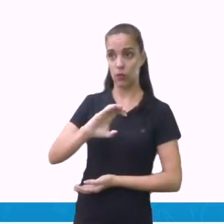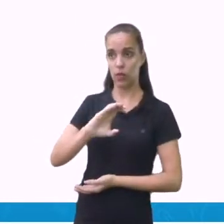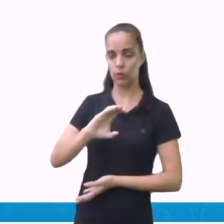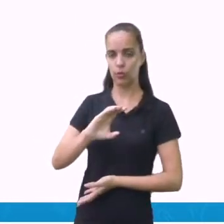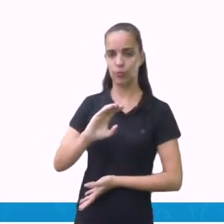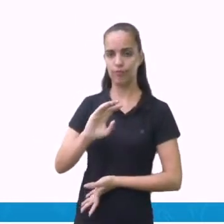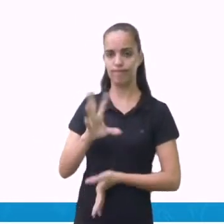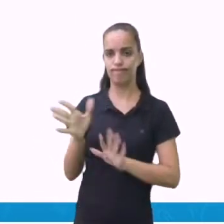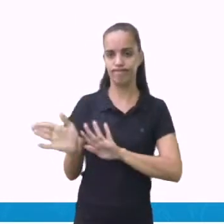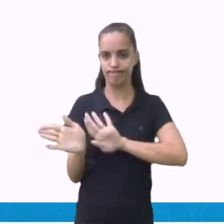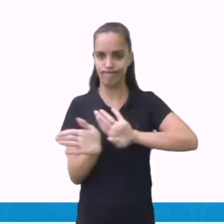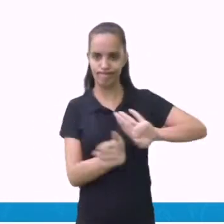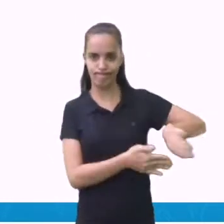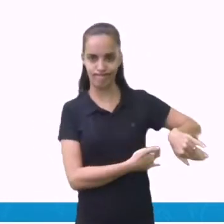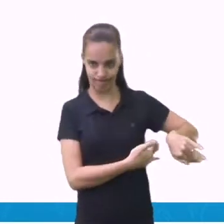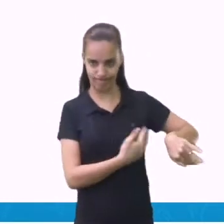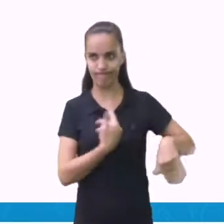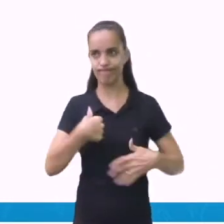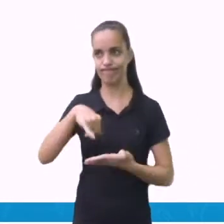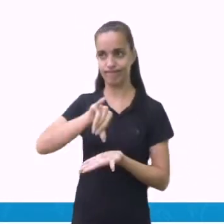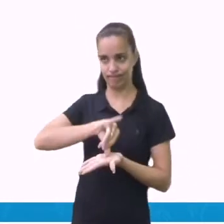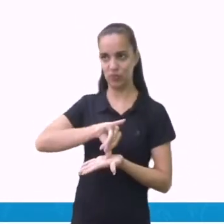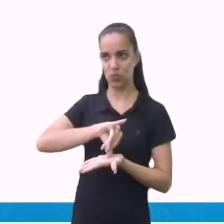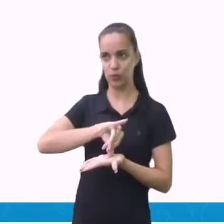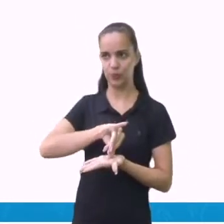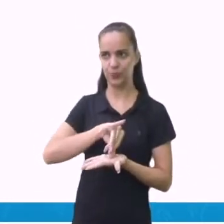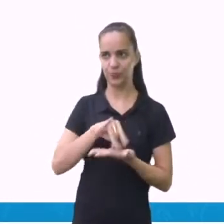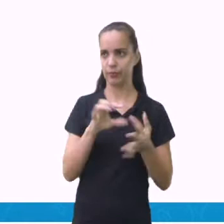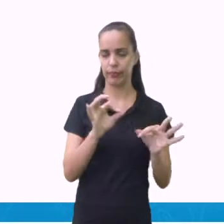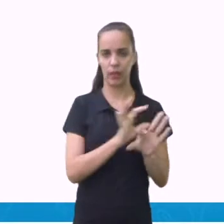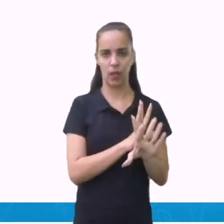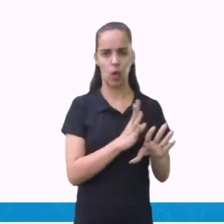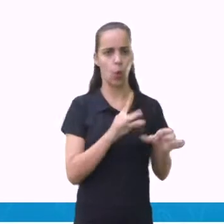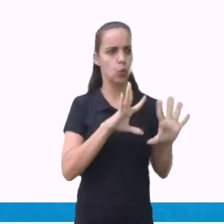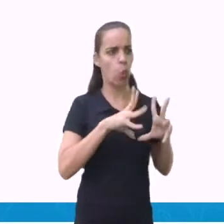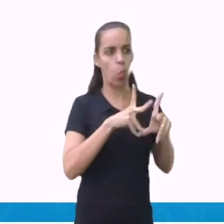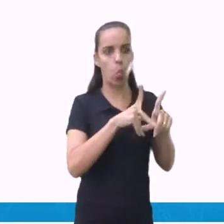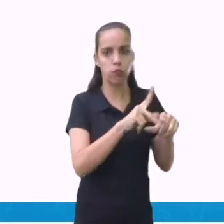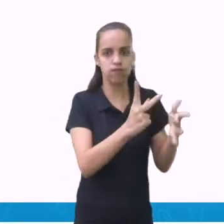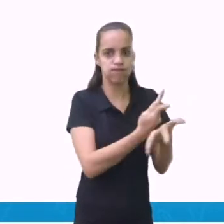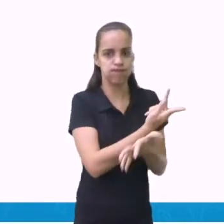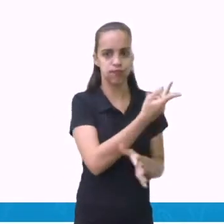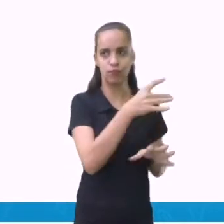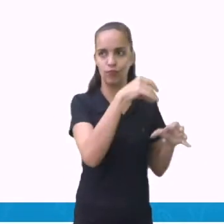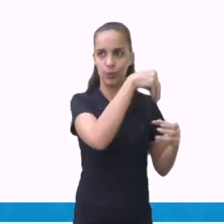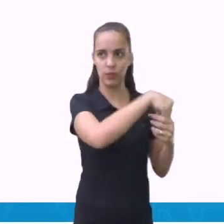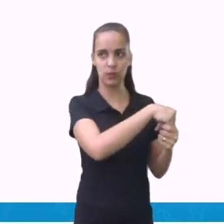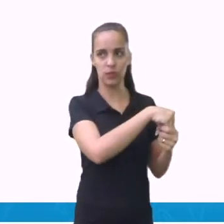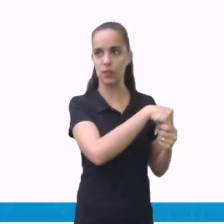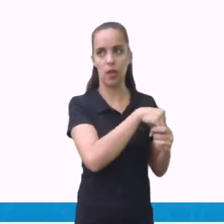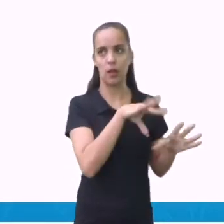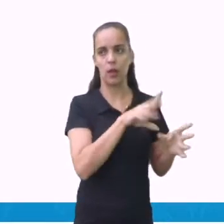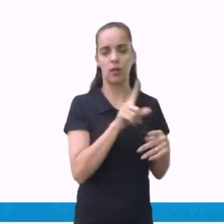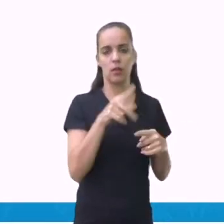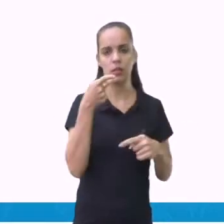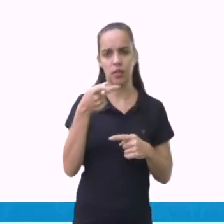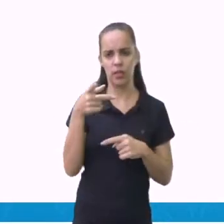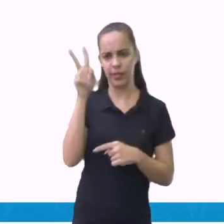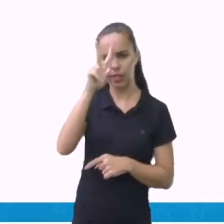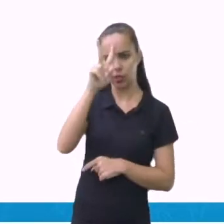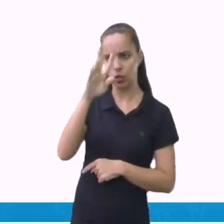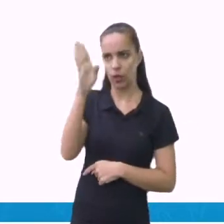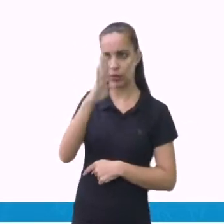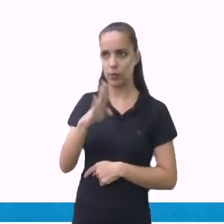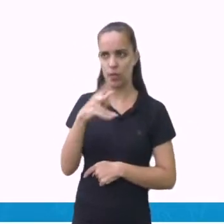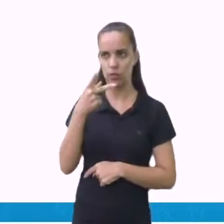parte central do Brasil, a parte onde tudo acontecia, na história do Brasil a gente vai falar depois, vocês